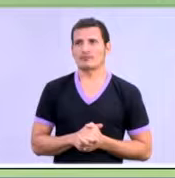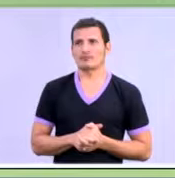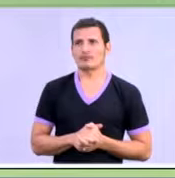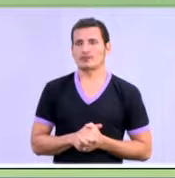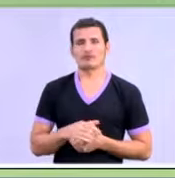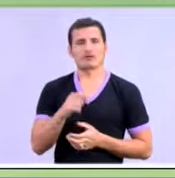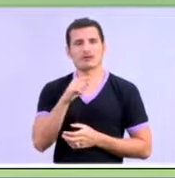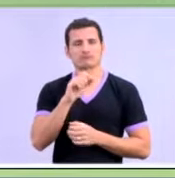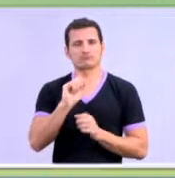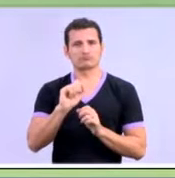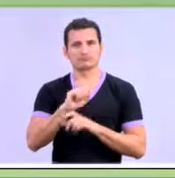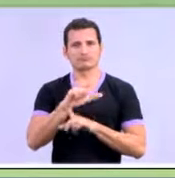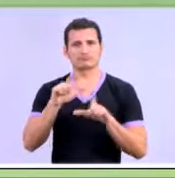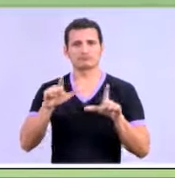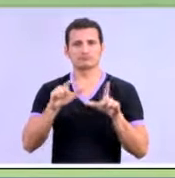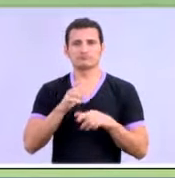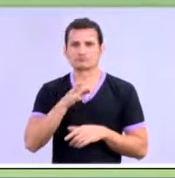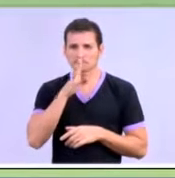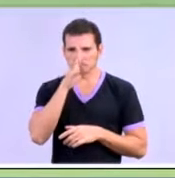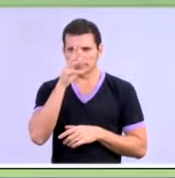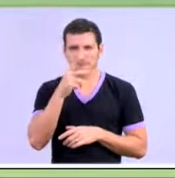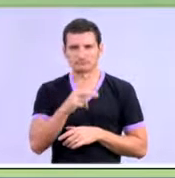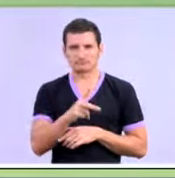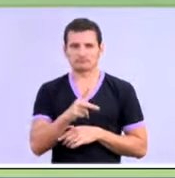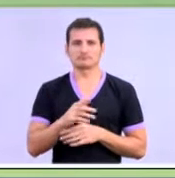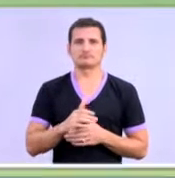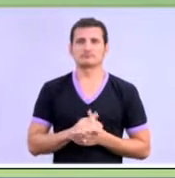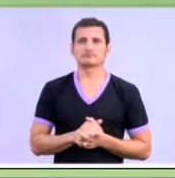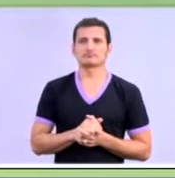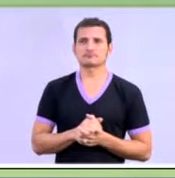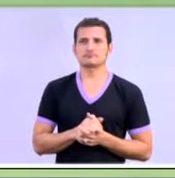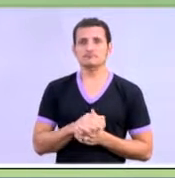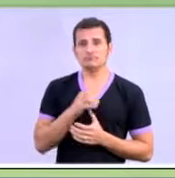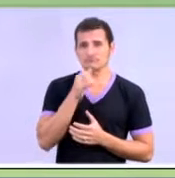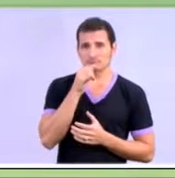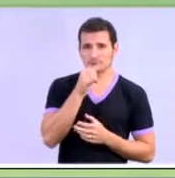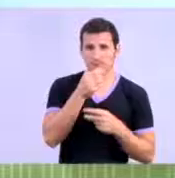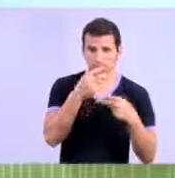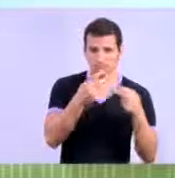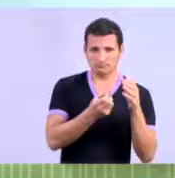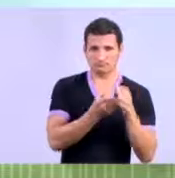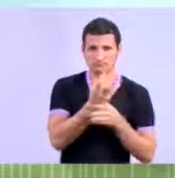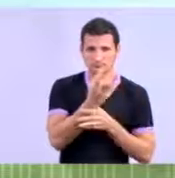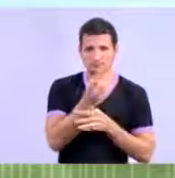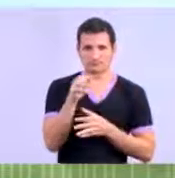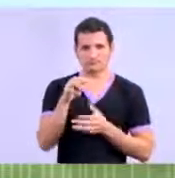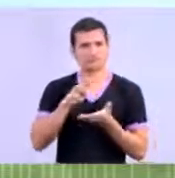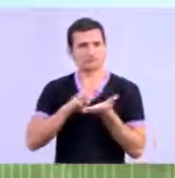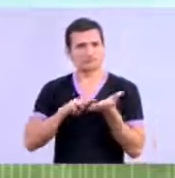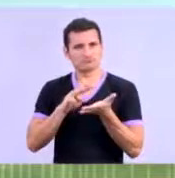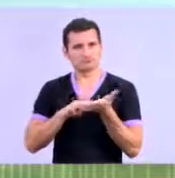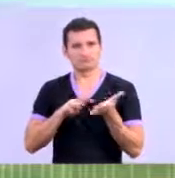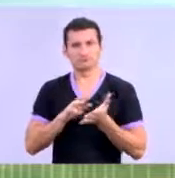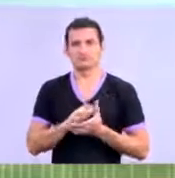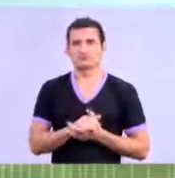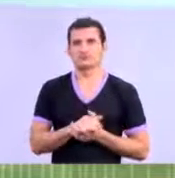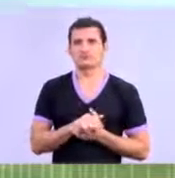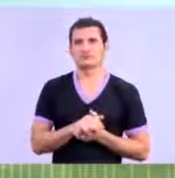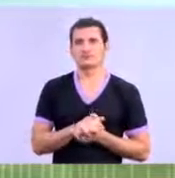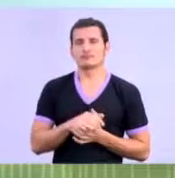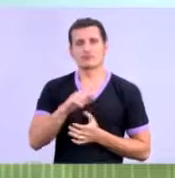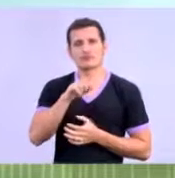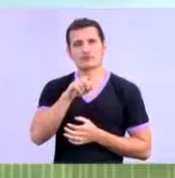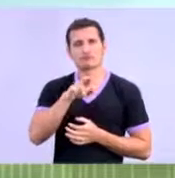executado automaticamente quando o objeto é criado. É um método que é executado automaticamente. Isso o nome já fala, é